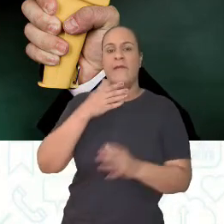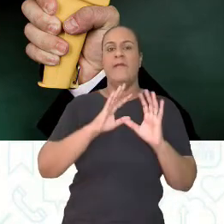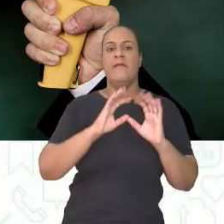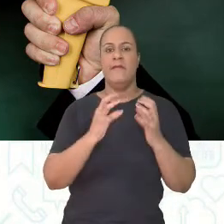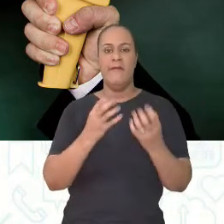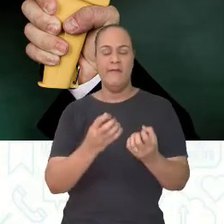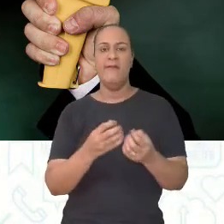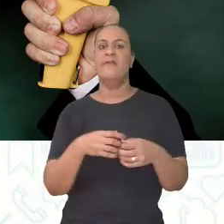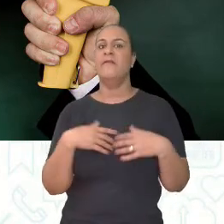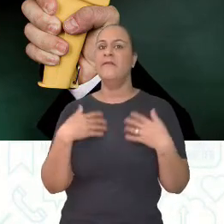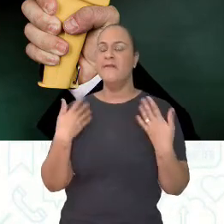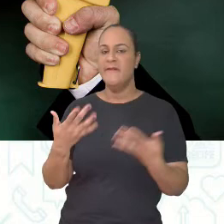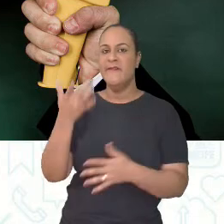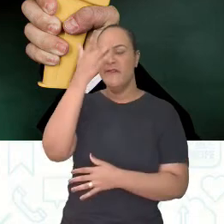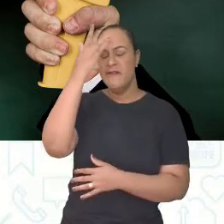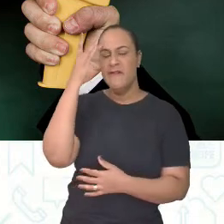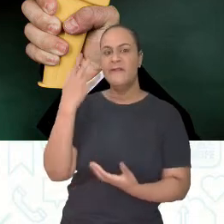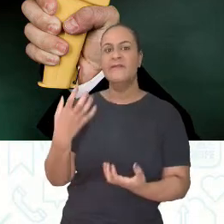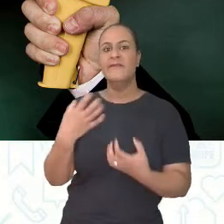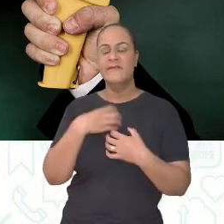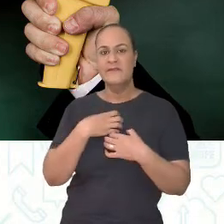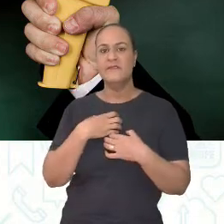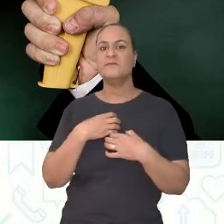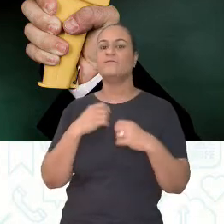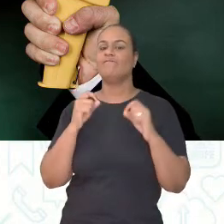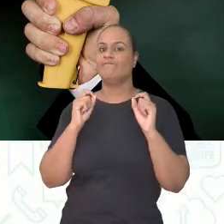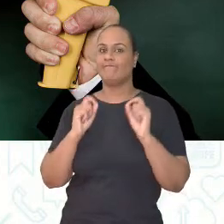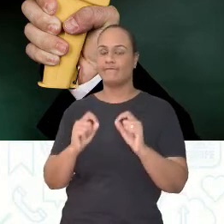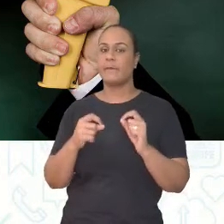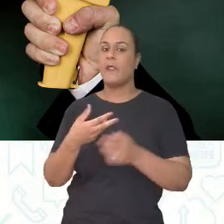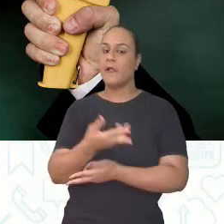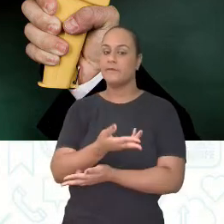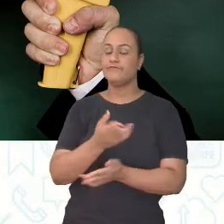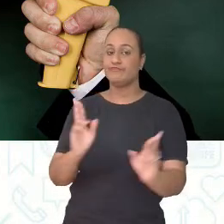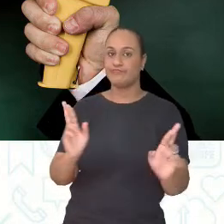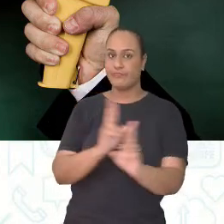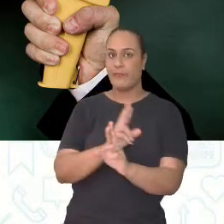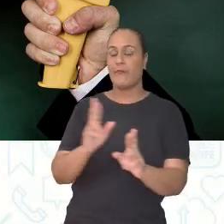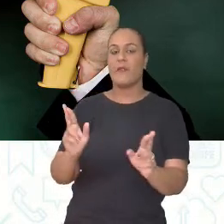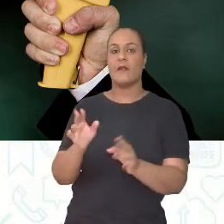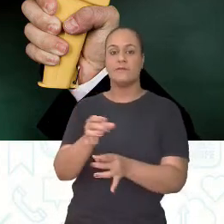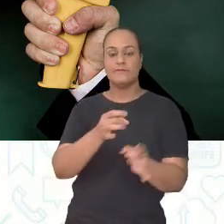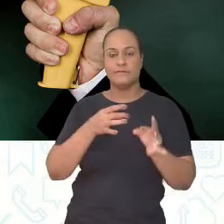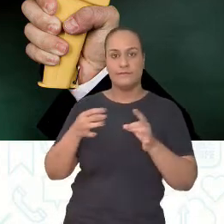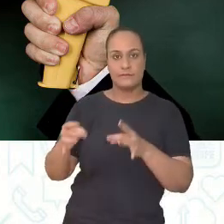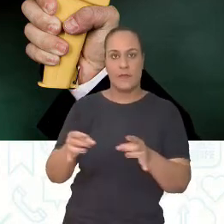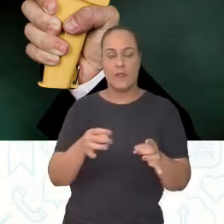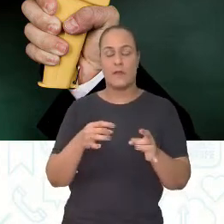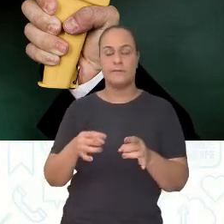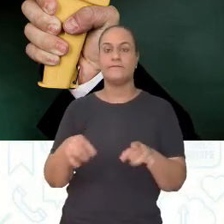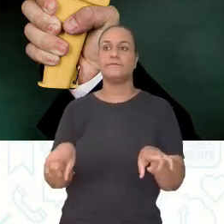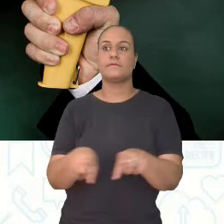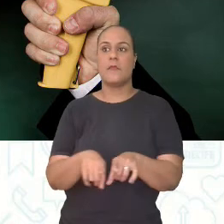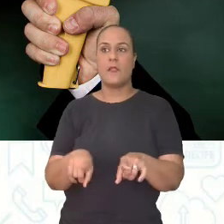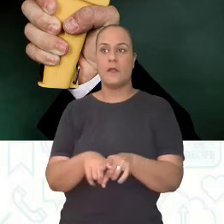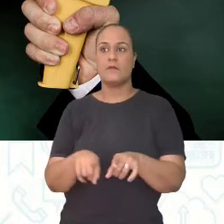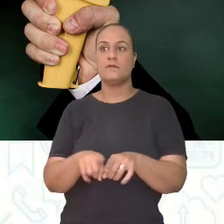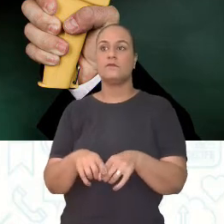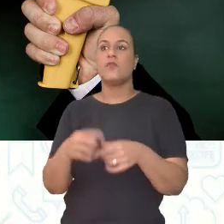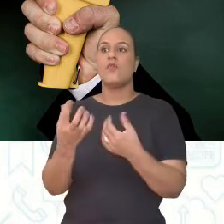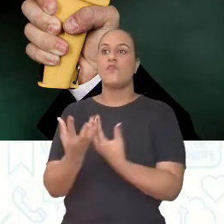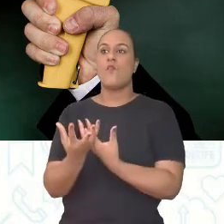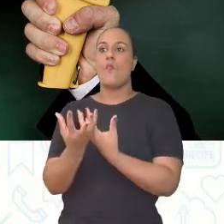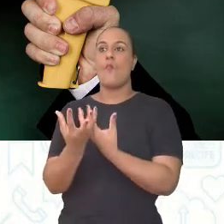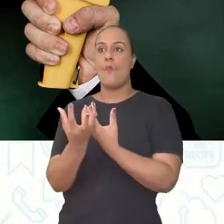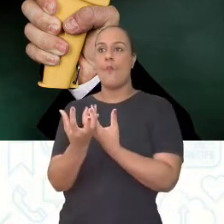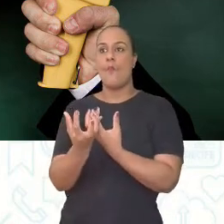galera sentiu, né? Sentiu no bolso, sentiu ali nas relações comerciais. Além disso, uma grande seca, olha aí,